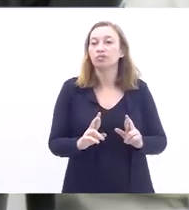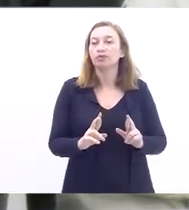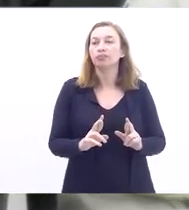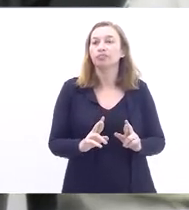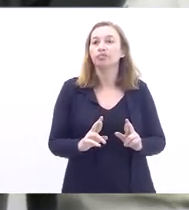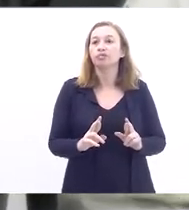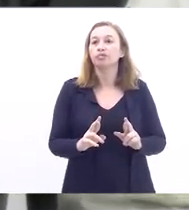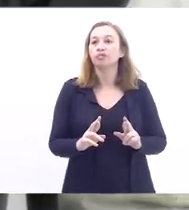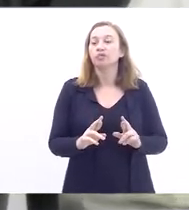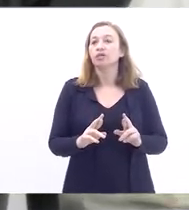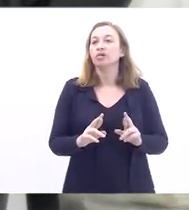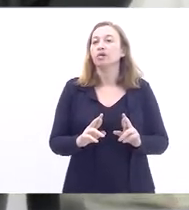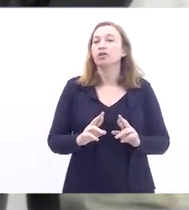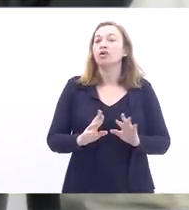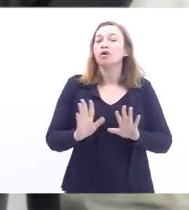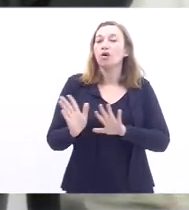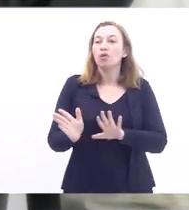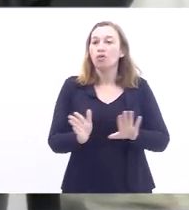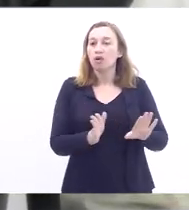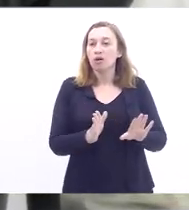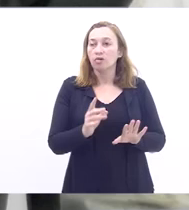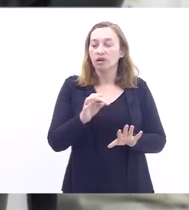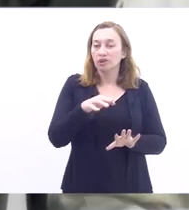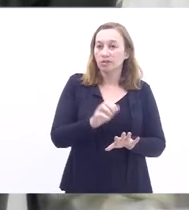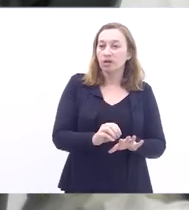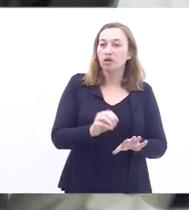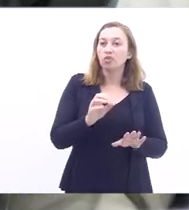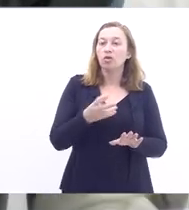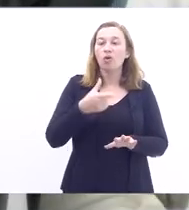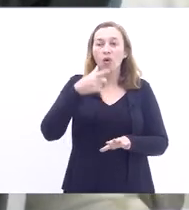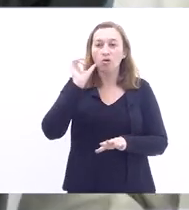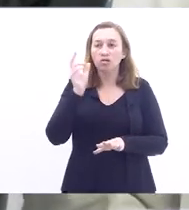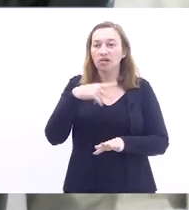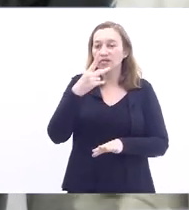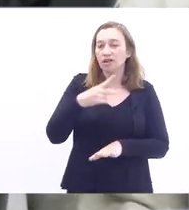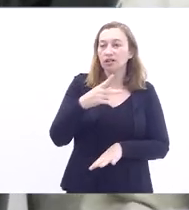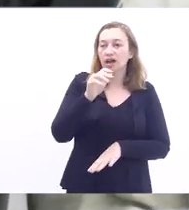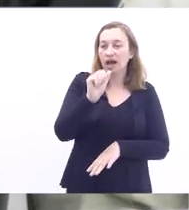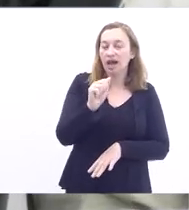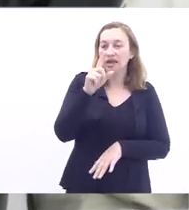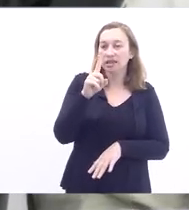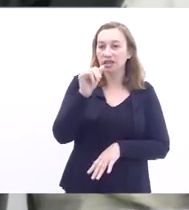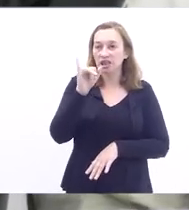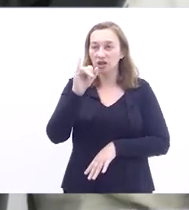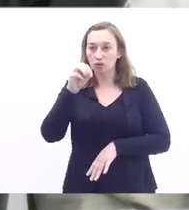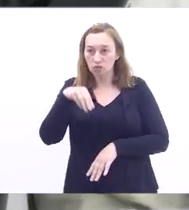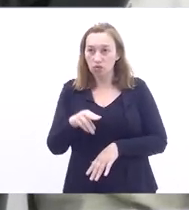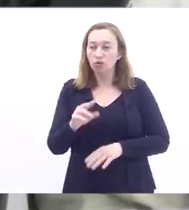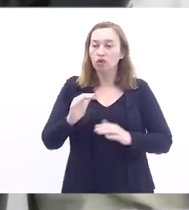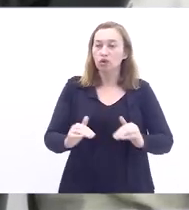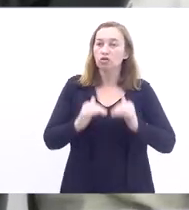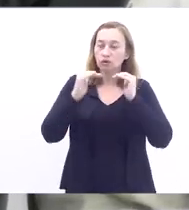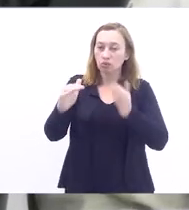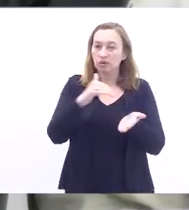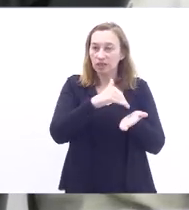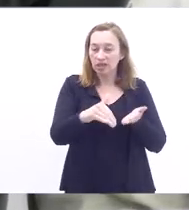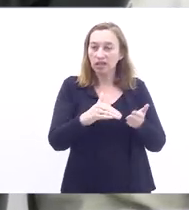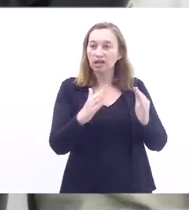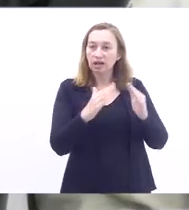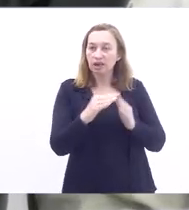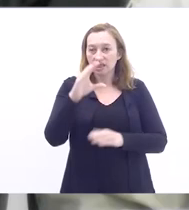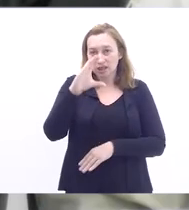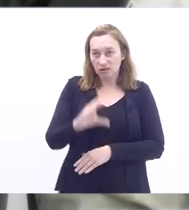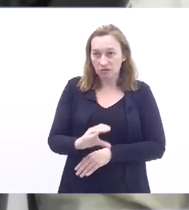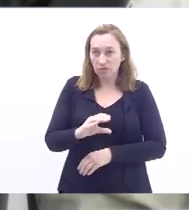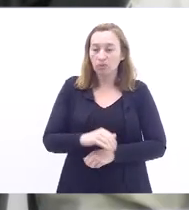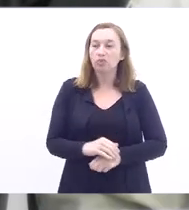também solicitar apoio ontem tava falando com Adilson Alice me falou que não teria presente havia um sub secretário da casa civil